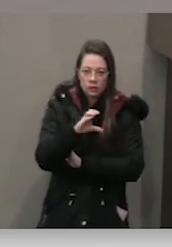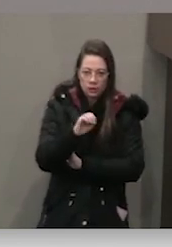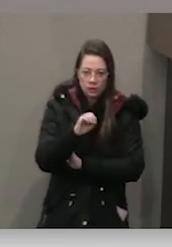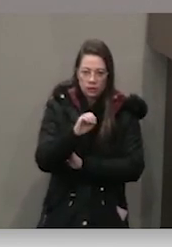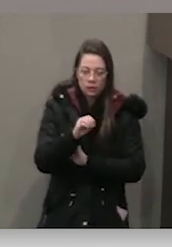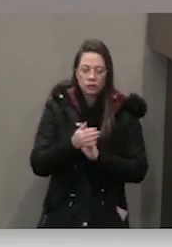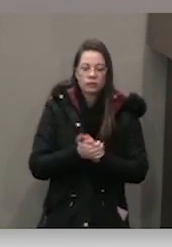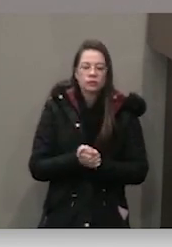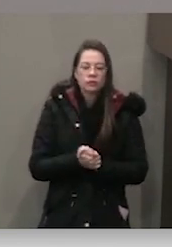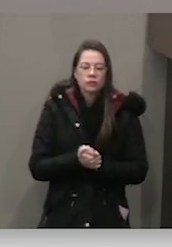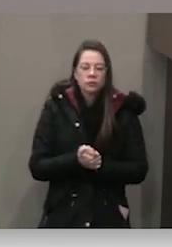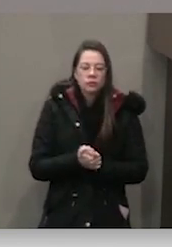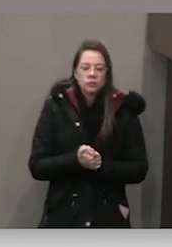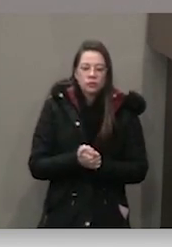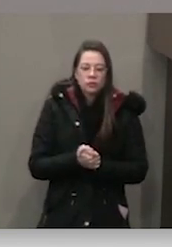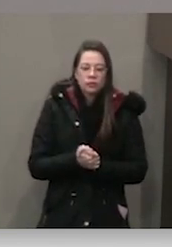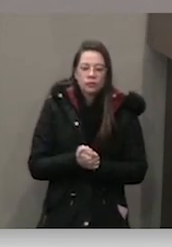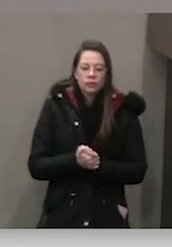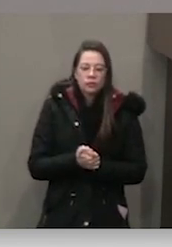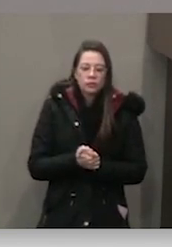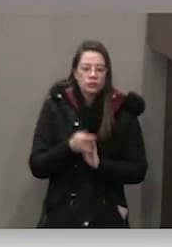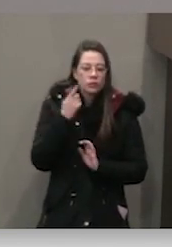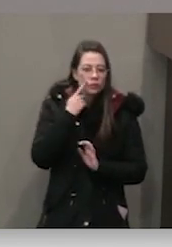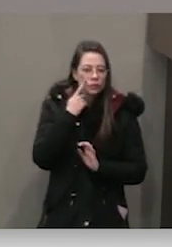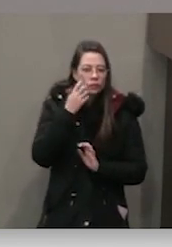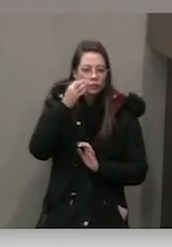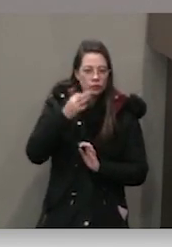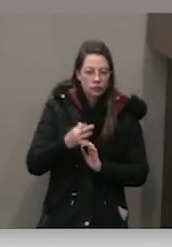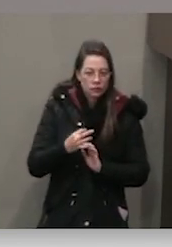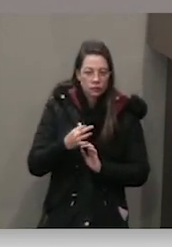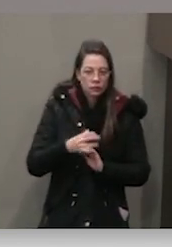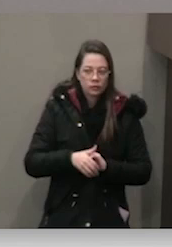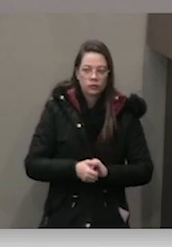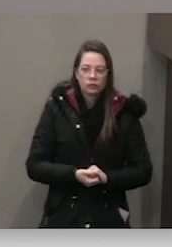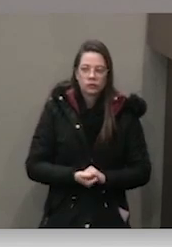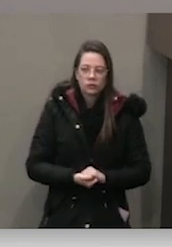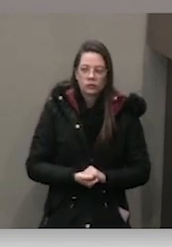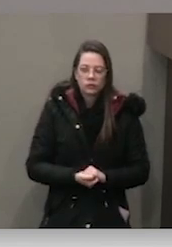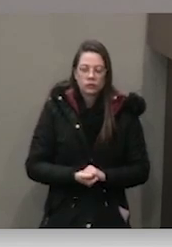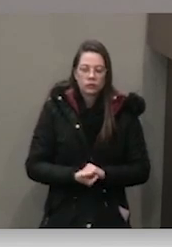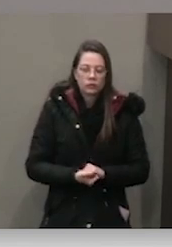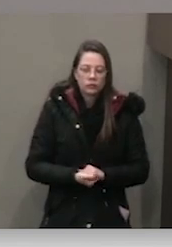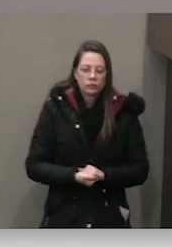falha a memória. Deixa eu só verificar aqui, que é o que está em vigor agora.